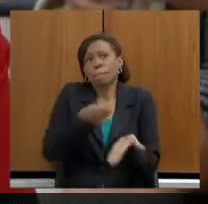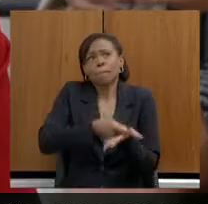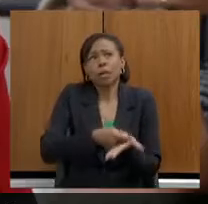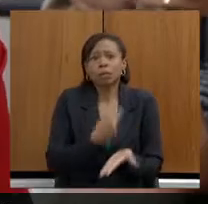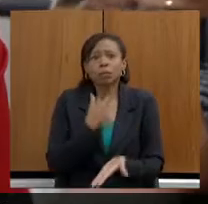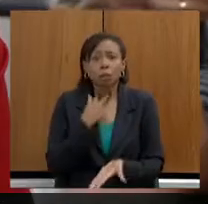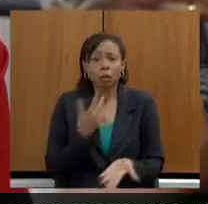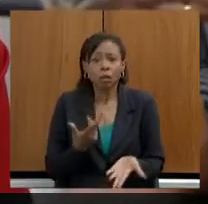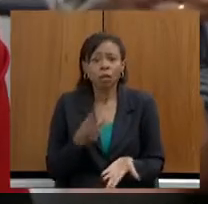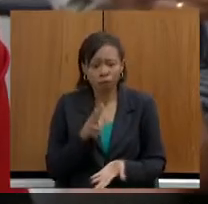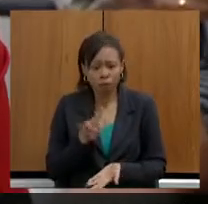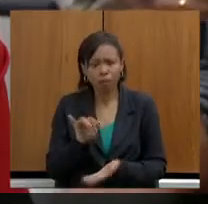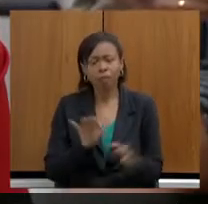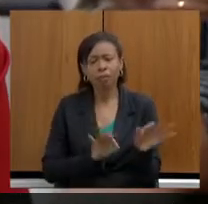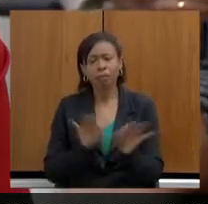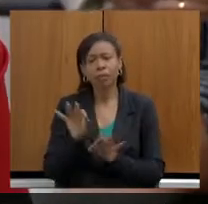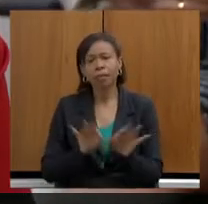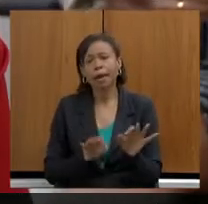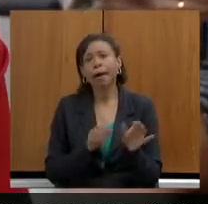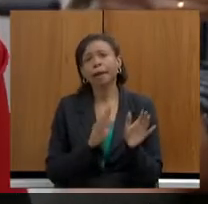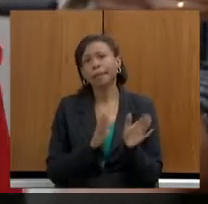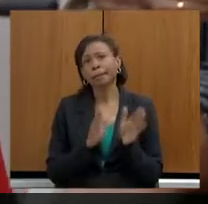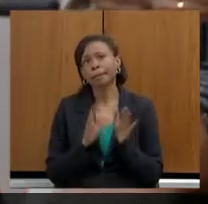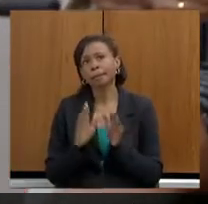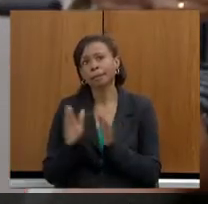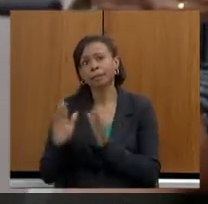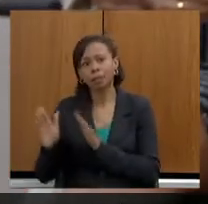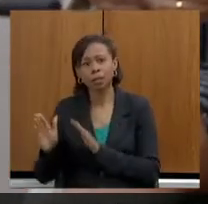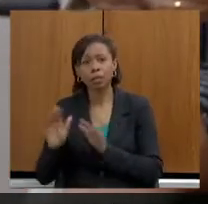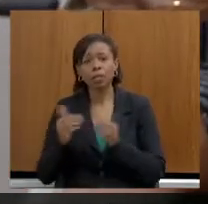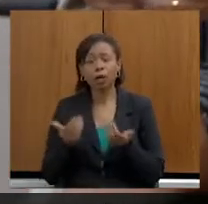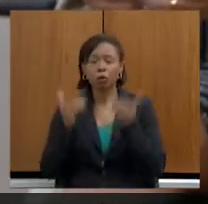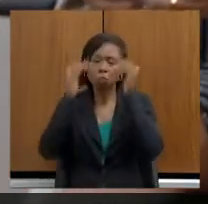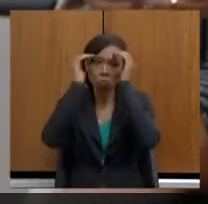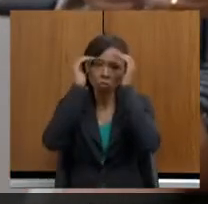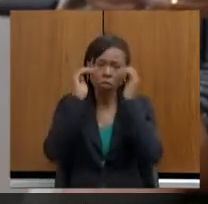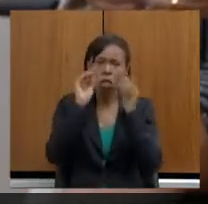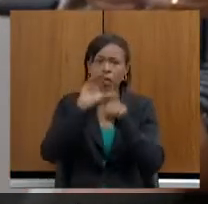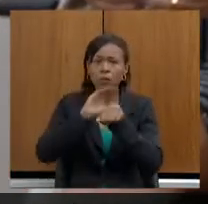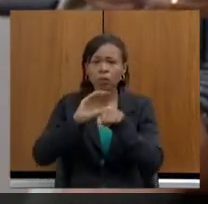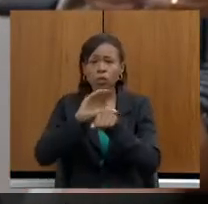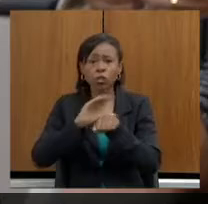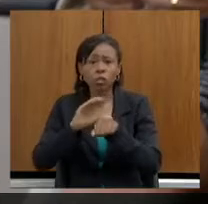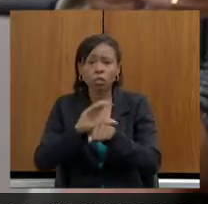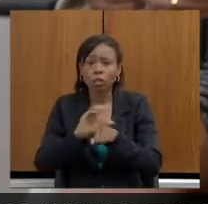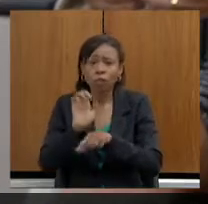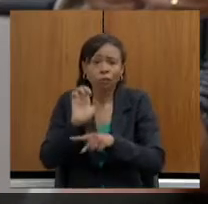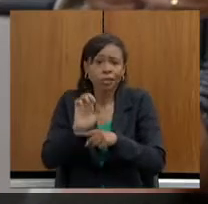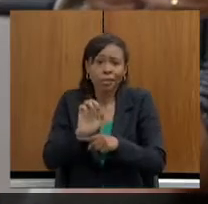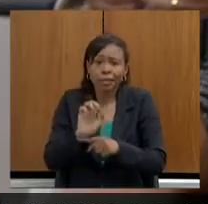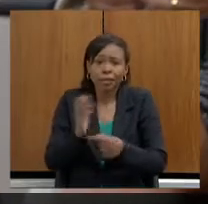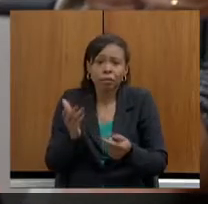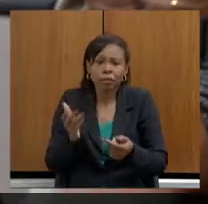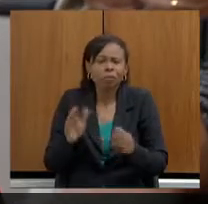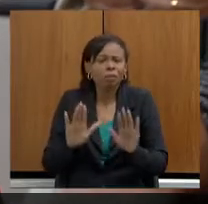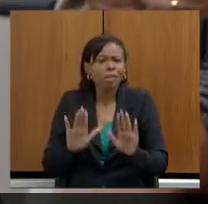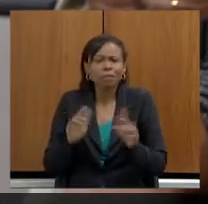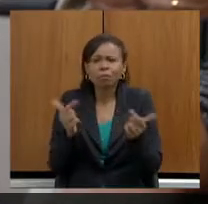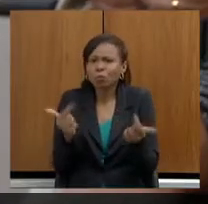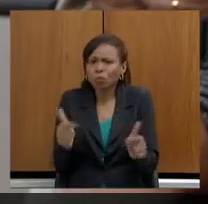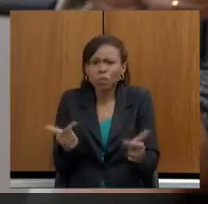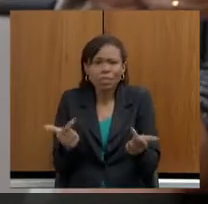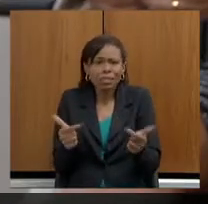planejar e dessa dessa dessa forma nós vamos Cumprir o que a constituição do estado determina não tem nada